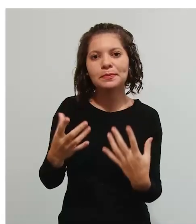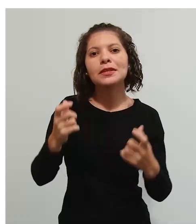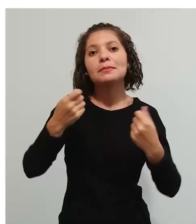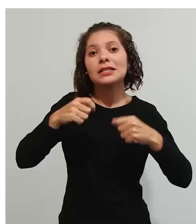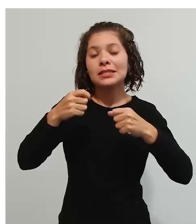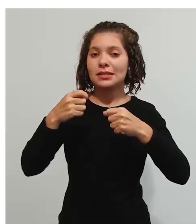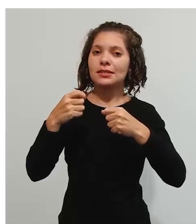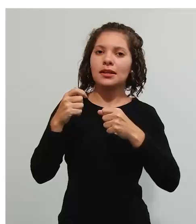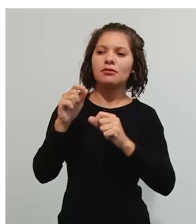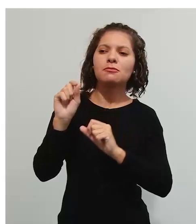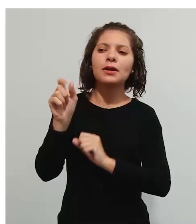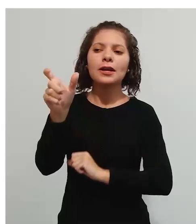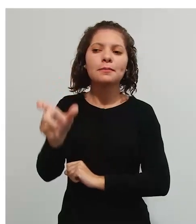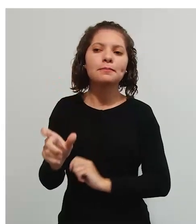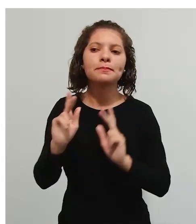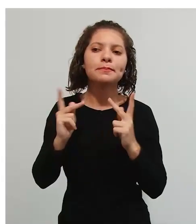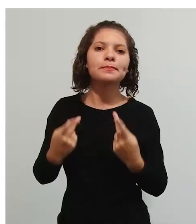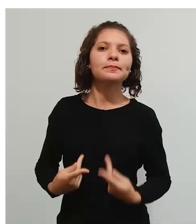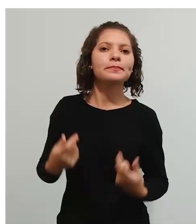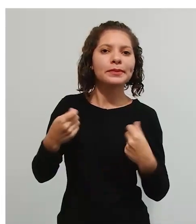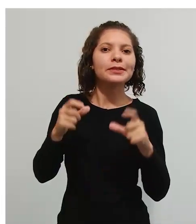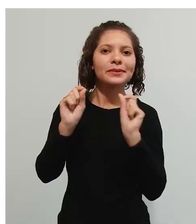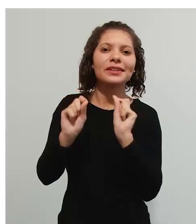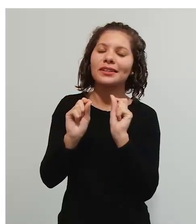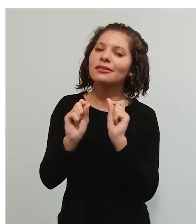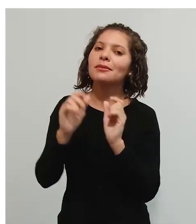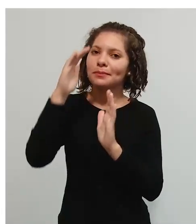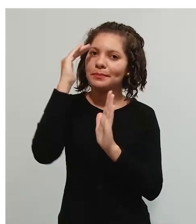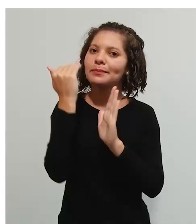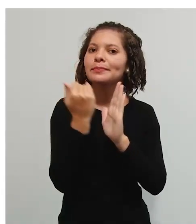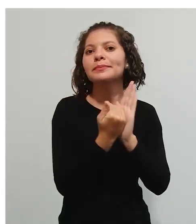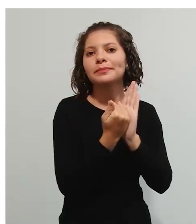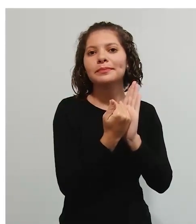mais básicas do trabalhador. Gente,